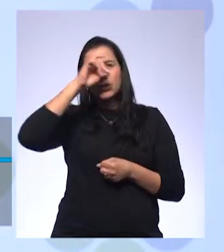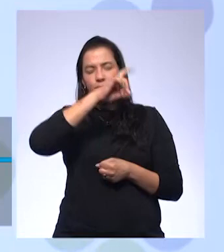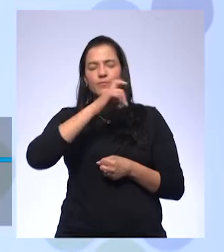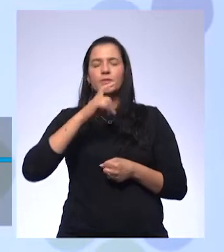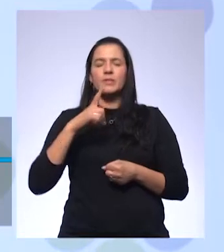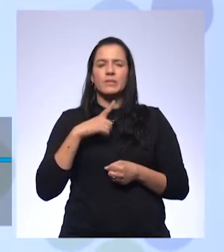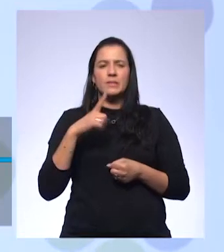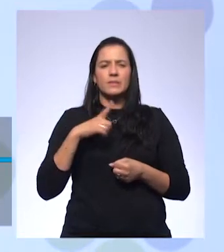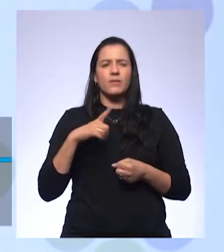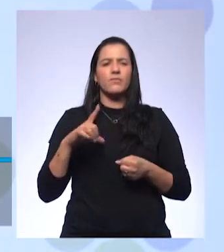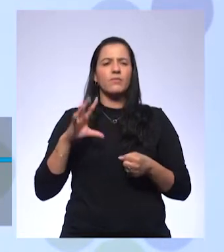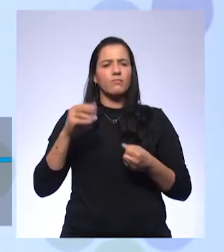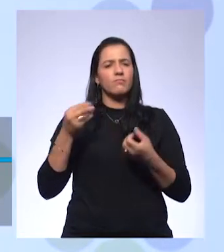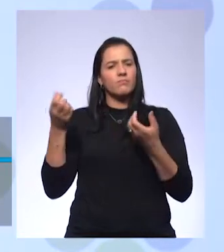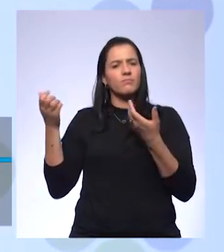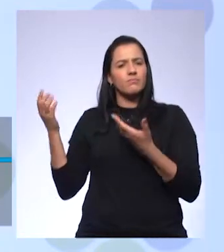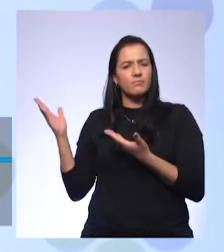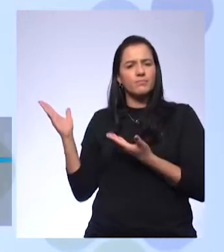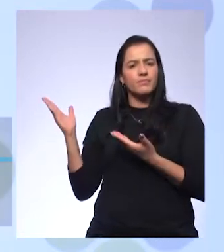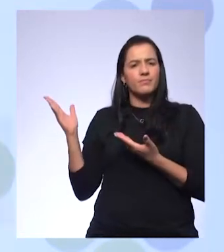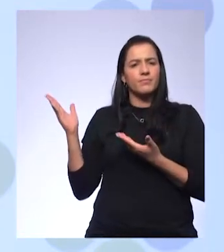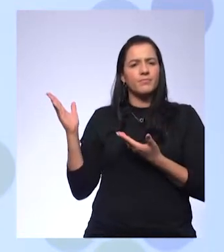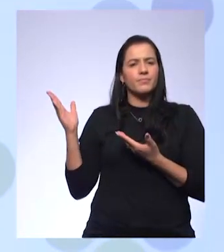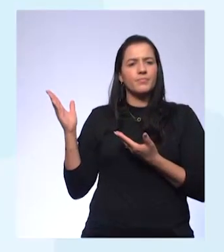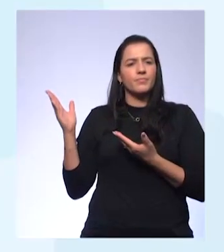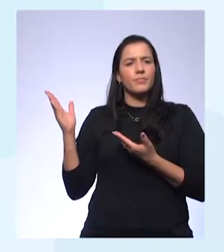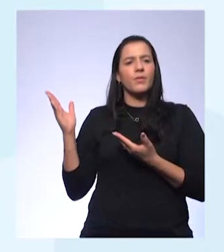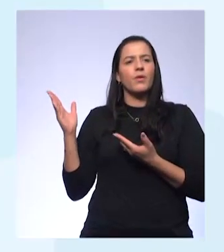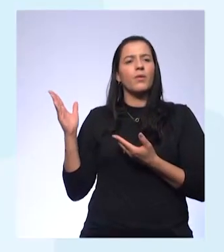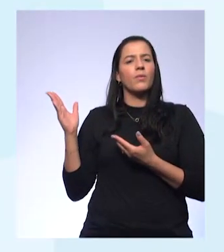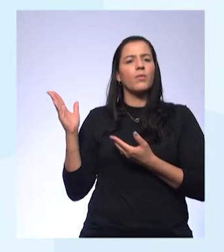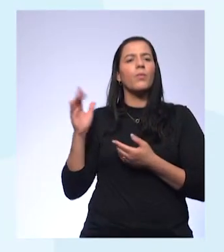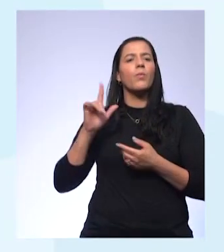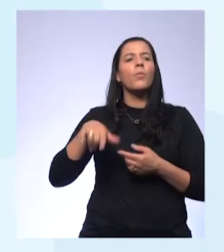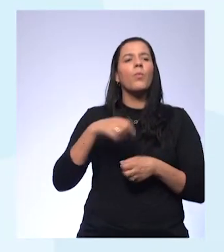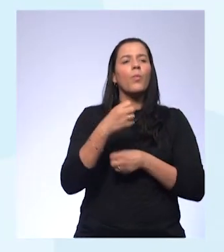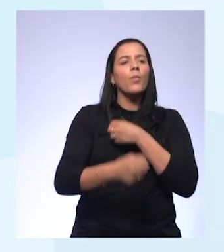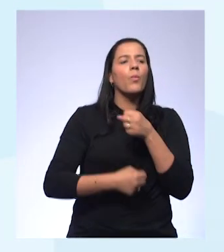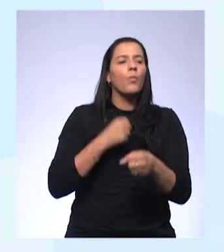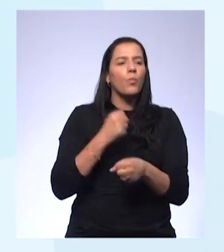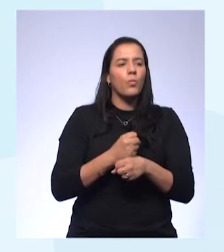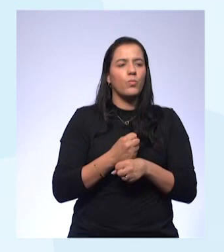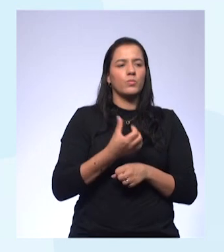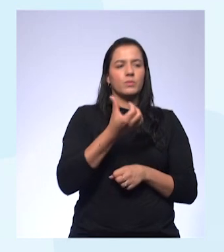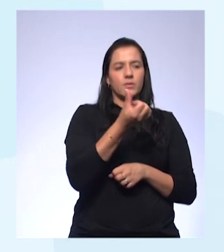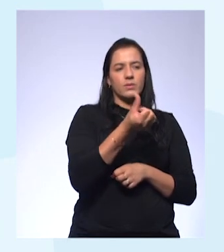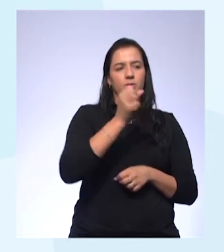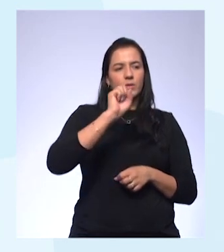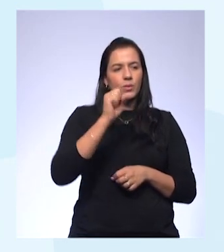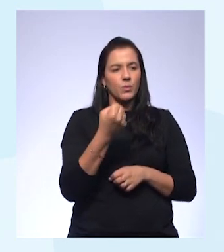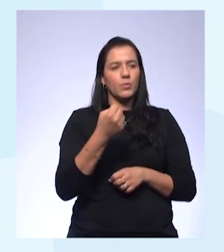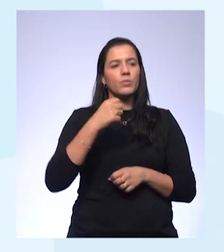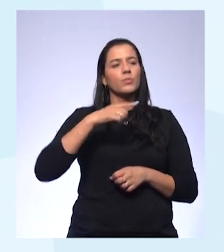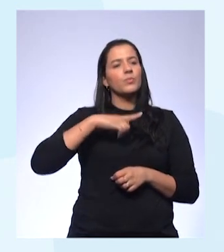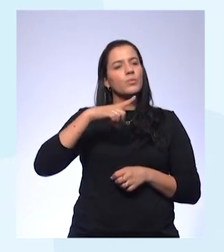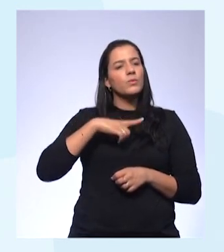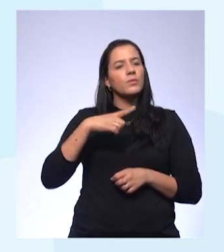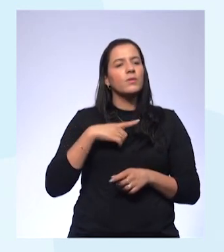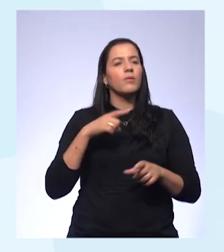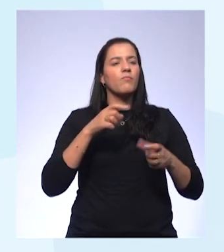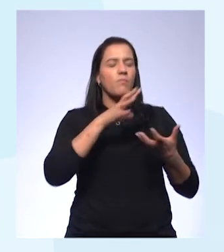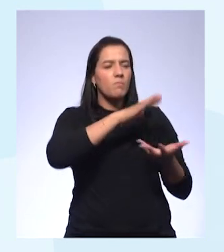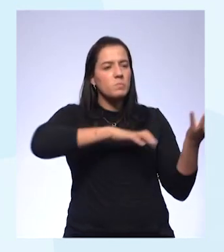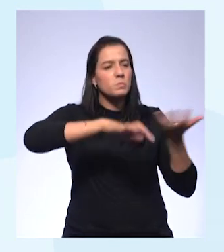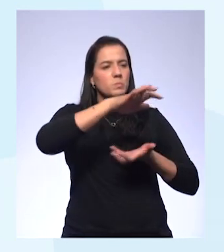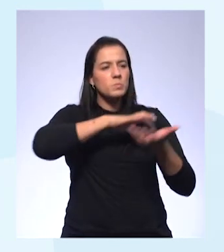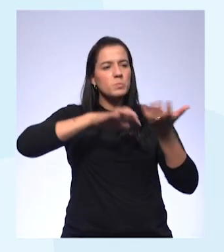para pontuar, e como vai aparecer na tela para vocês, no ano de 1968, houveram muitas manifestações. Eu